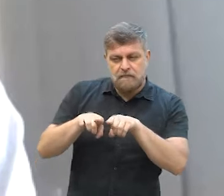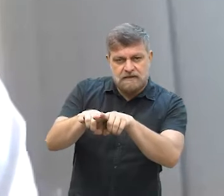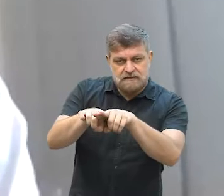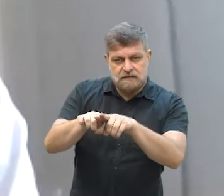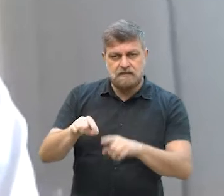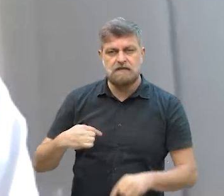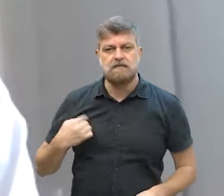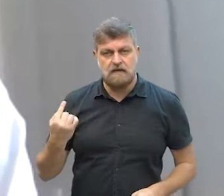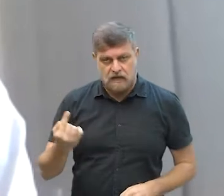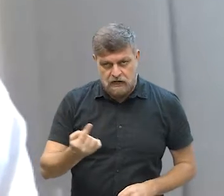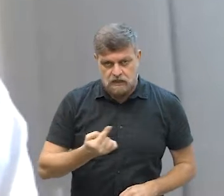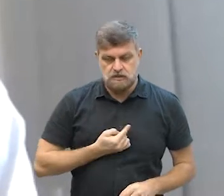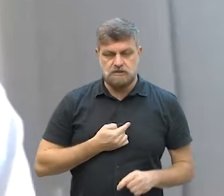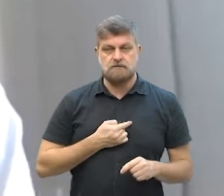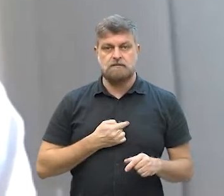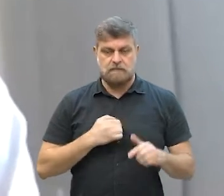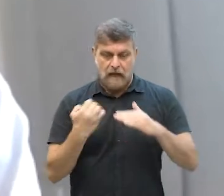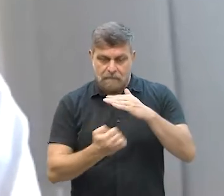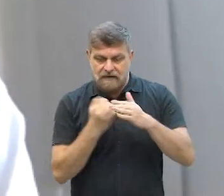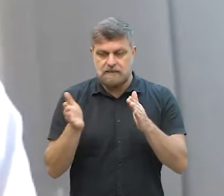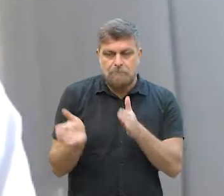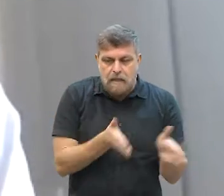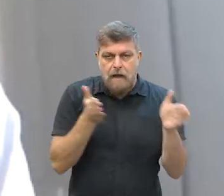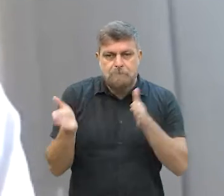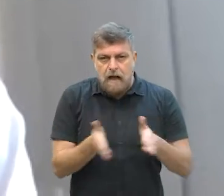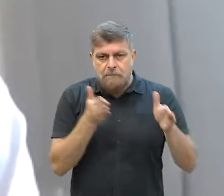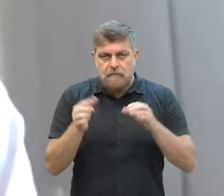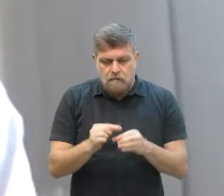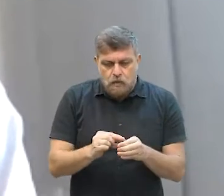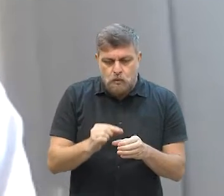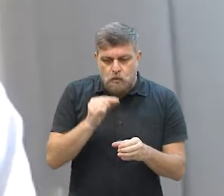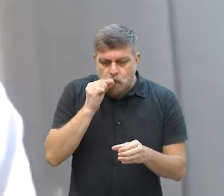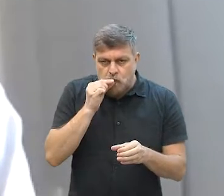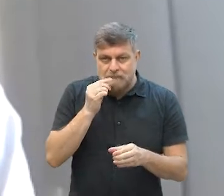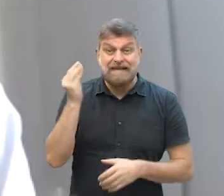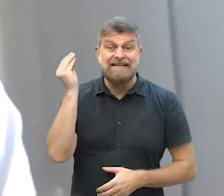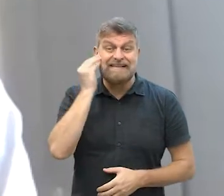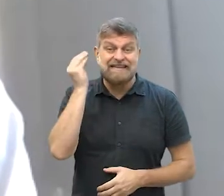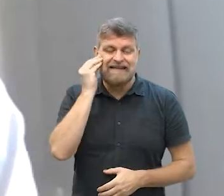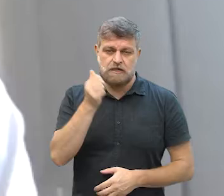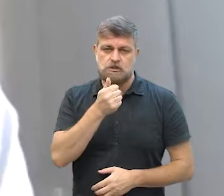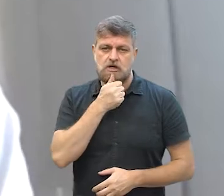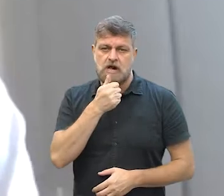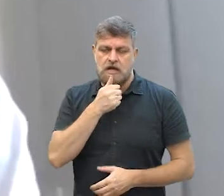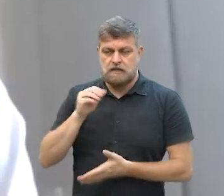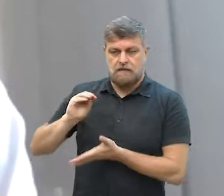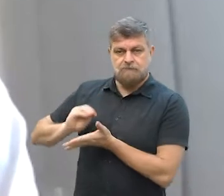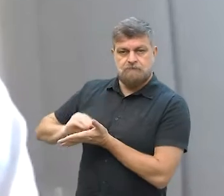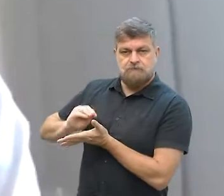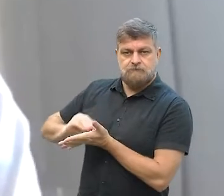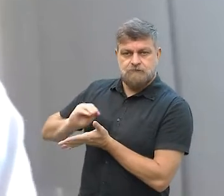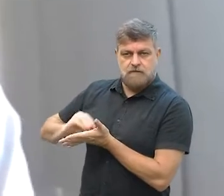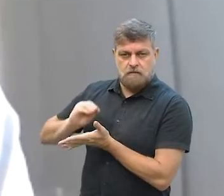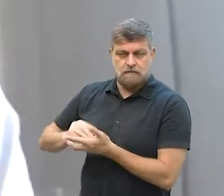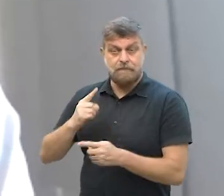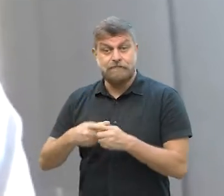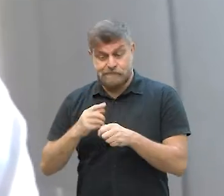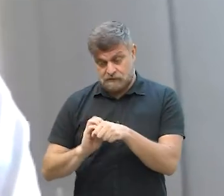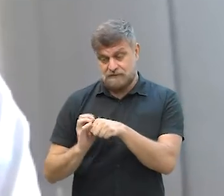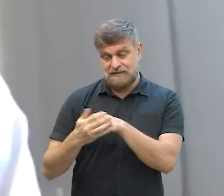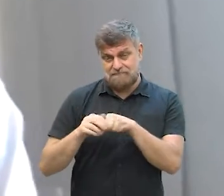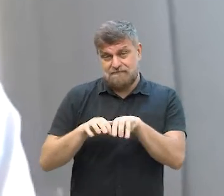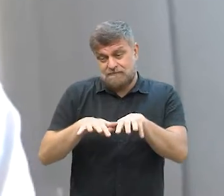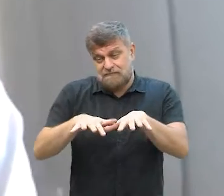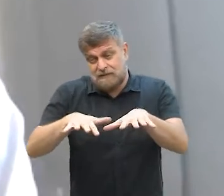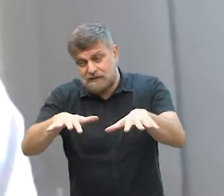com certeza seguir na linha de produção, mas a gente ainda tem que realizar alguns testes que não foram feitos por conta da